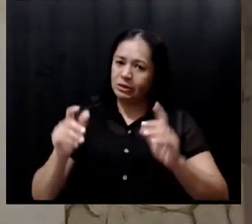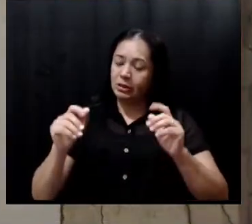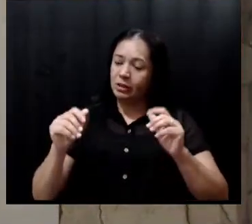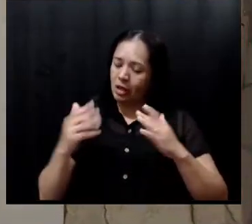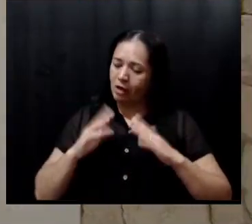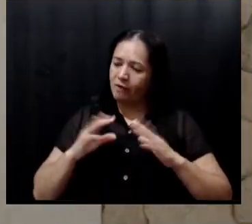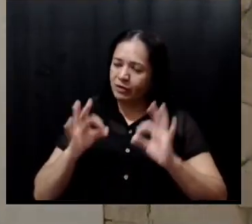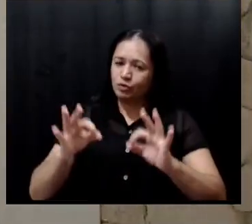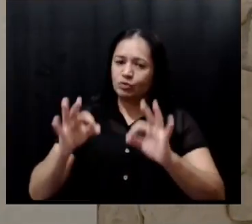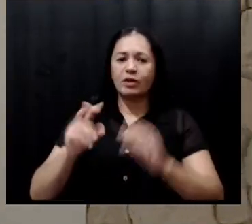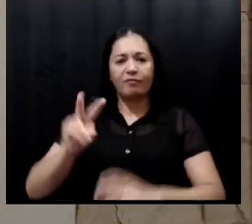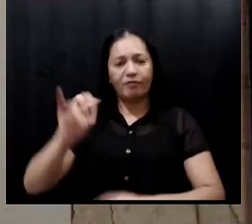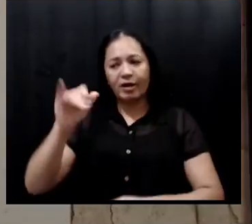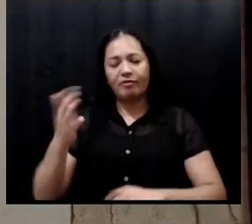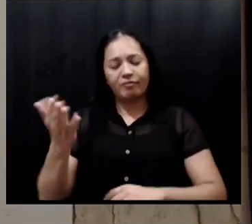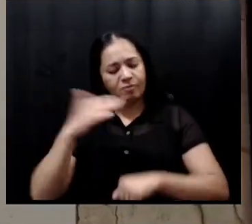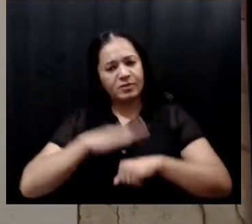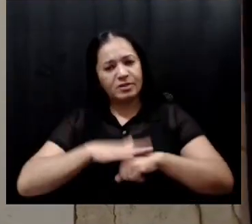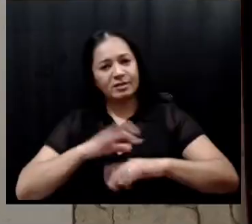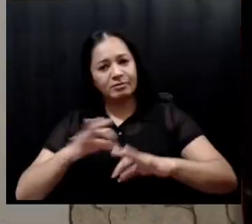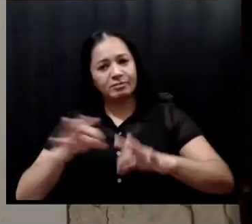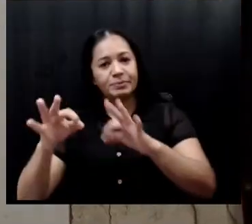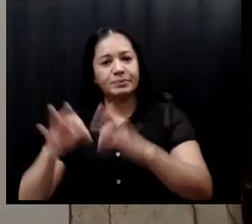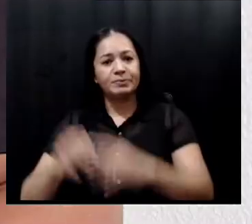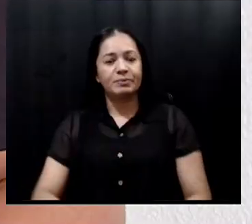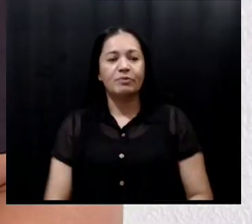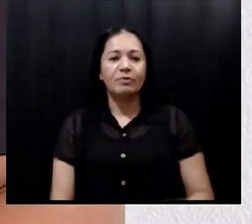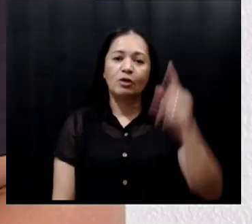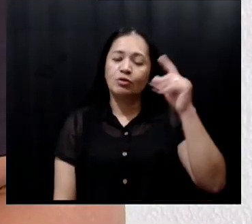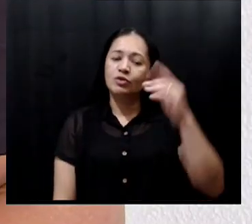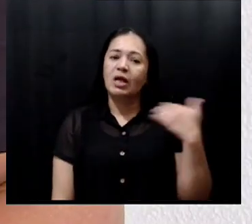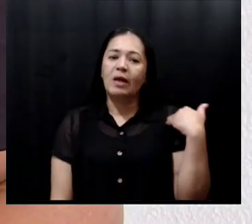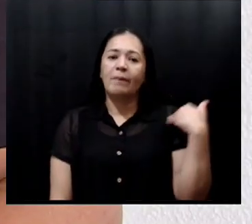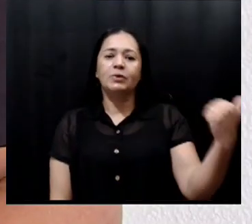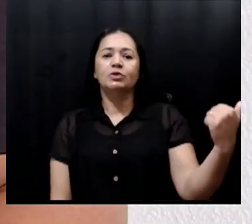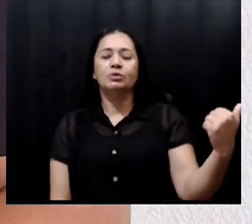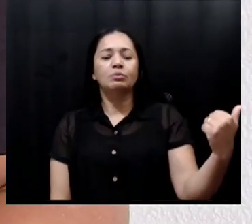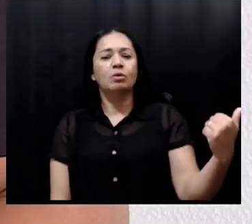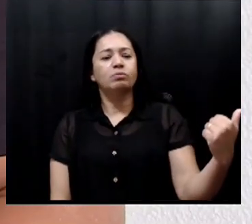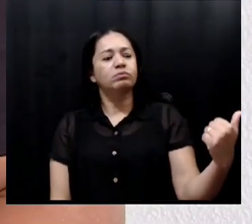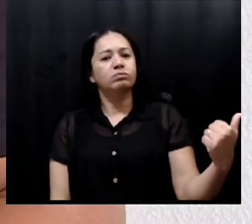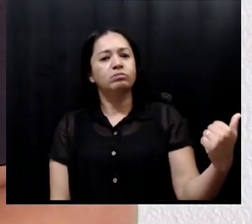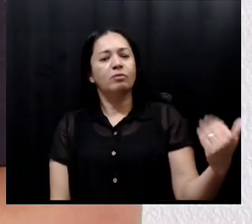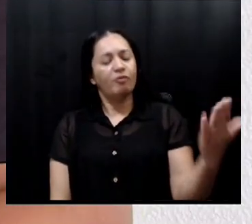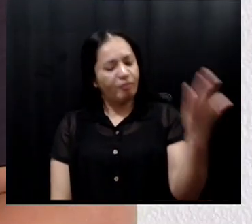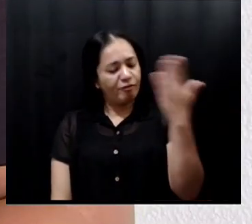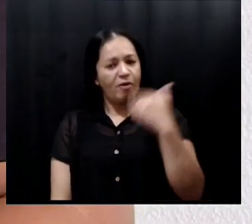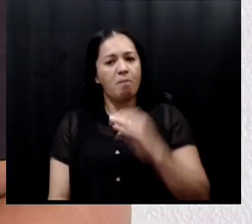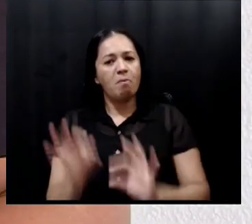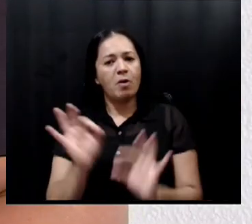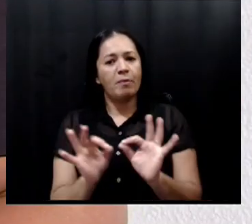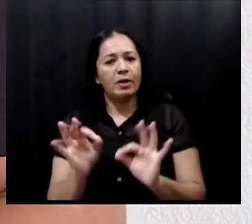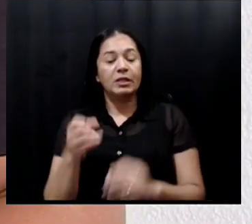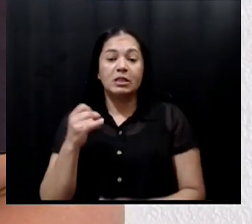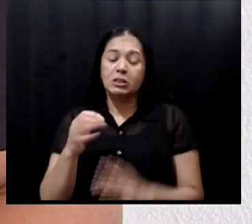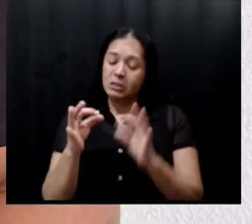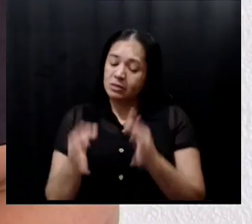fazer, vamos fazer. E um dia ela me chamou e falou, ó, vamos montar. Se der certo, a gente